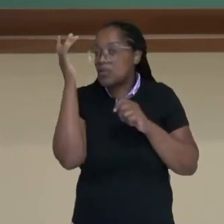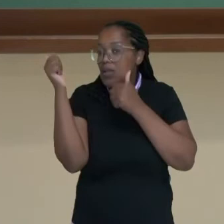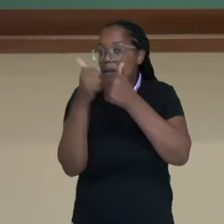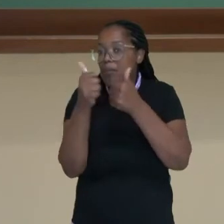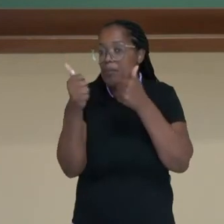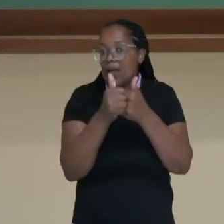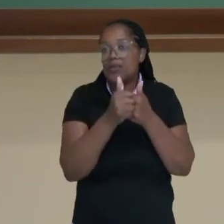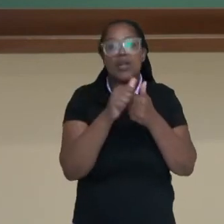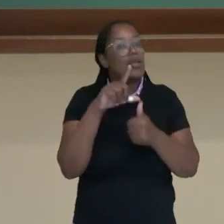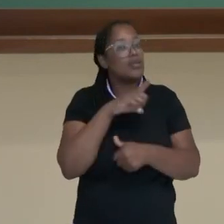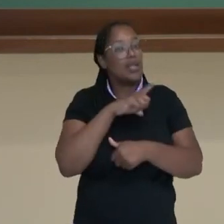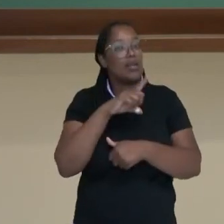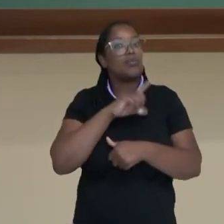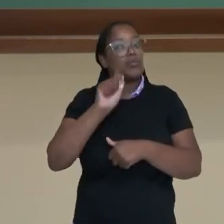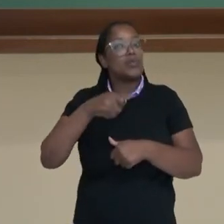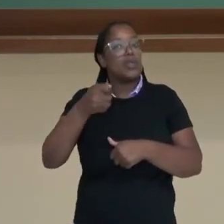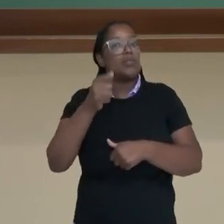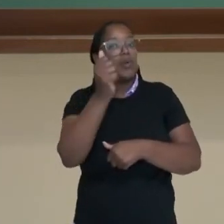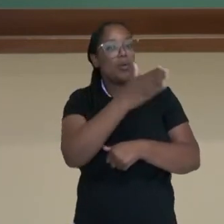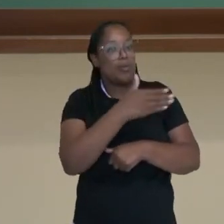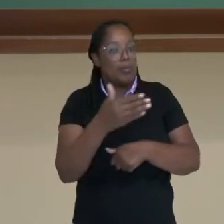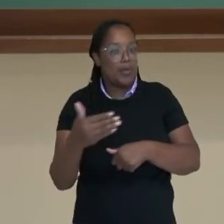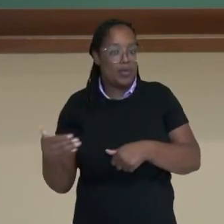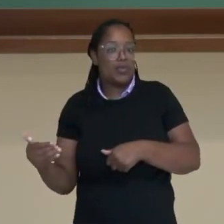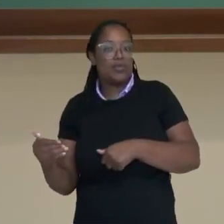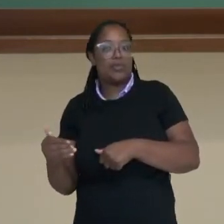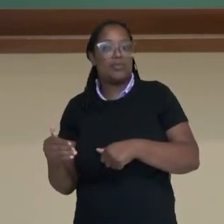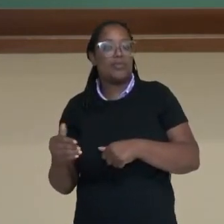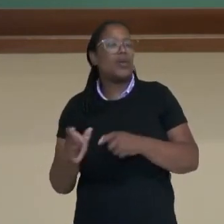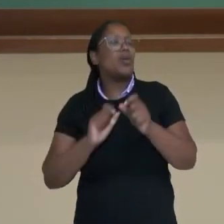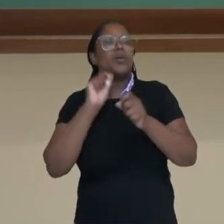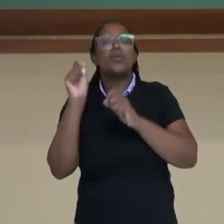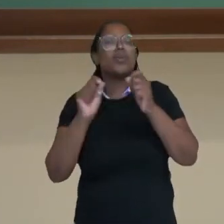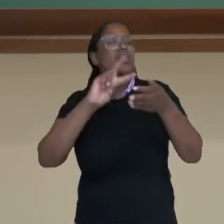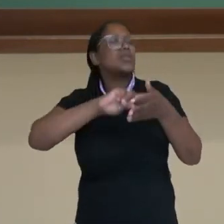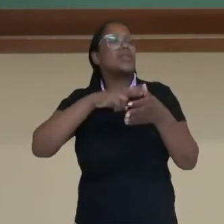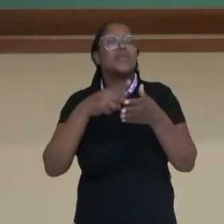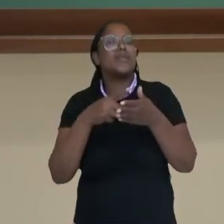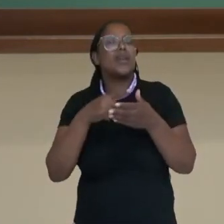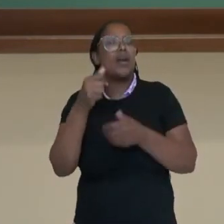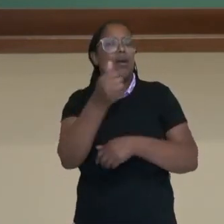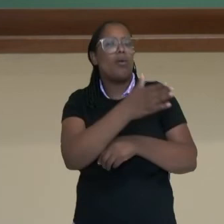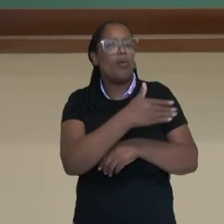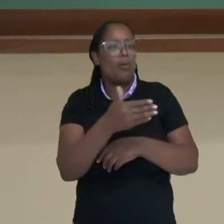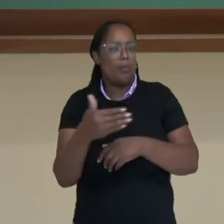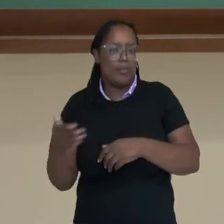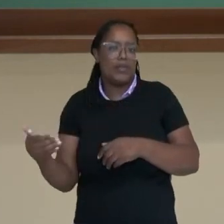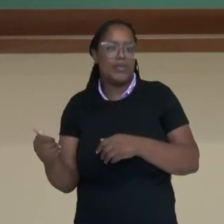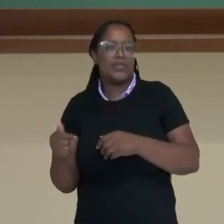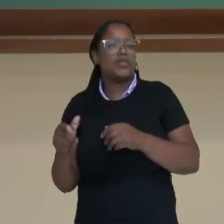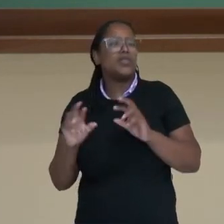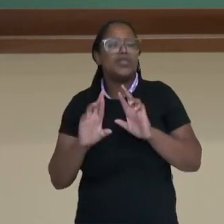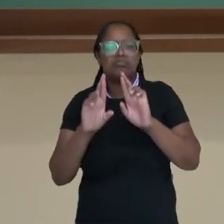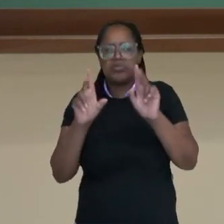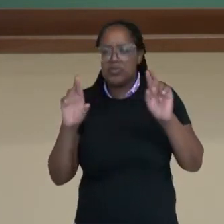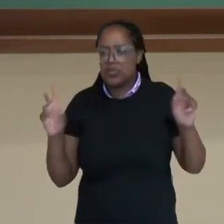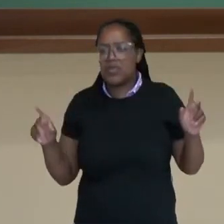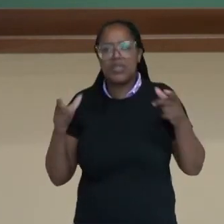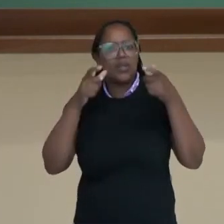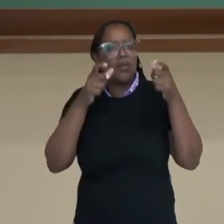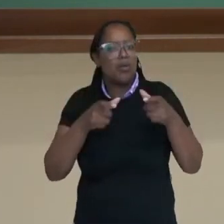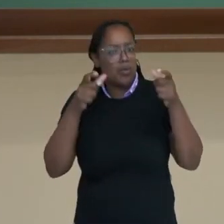o peixe. Veja como esse símbolo, o que significa um peixe, né, gente? Em diversos lugares